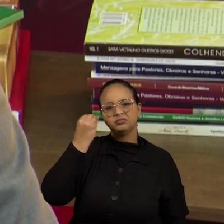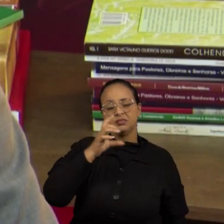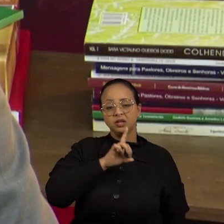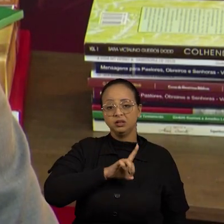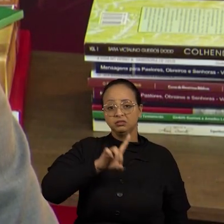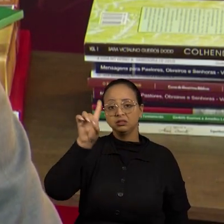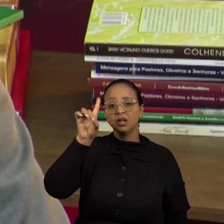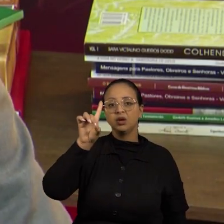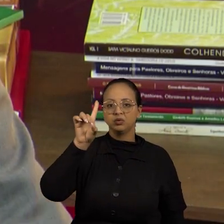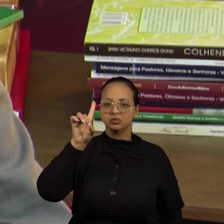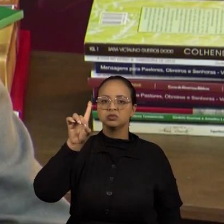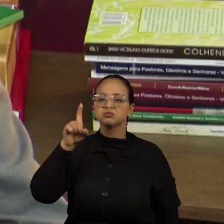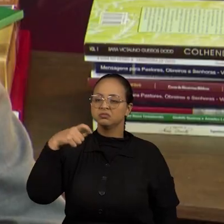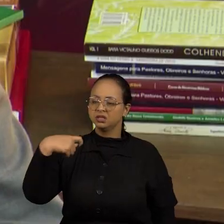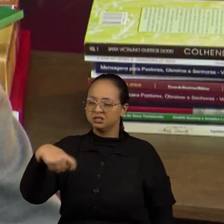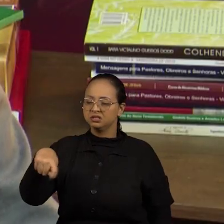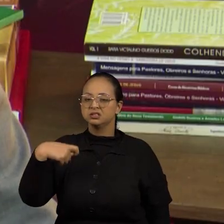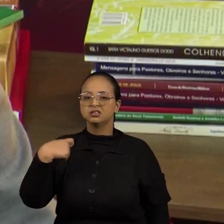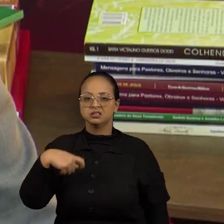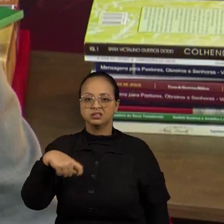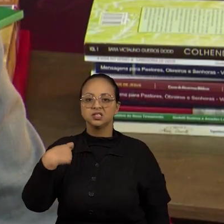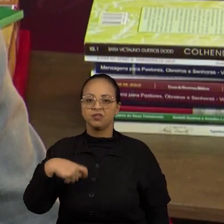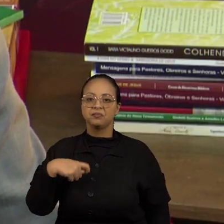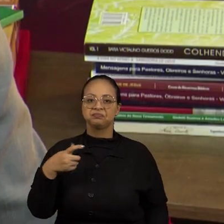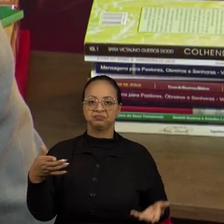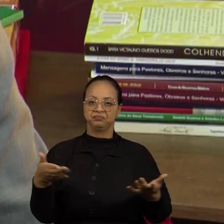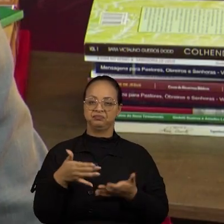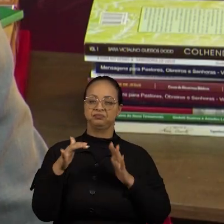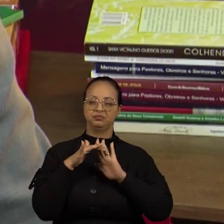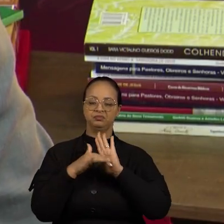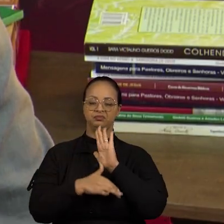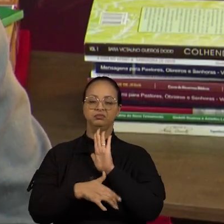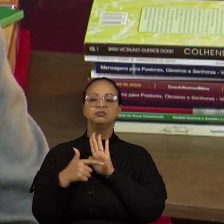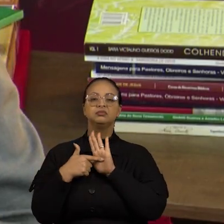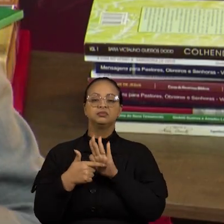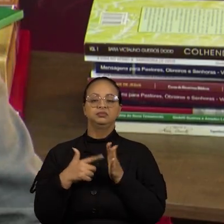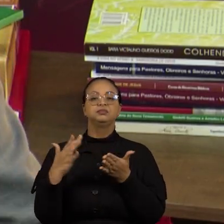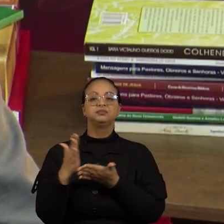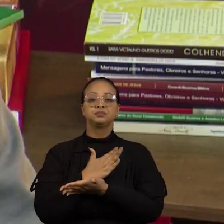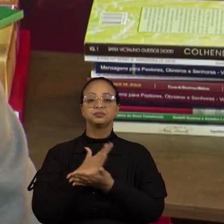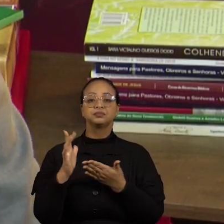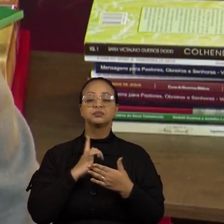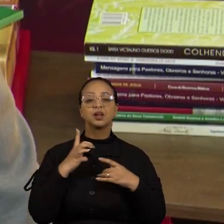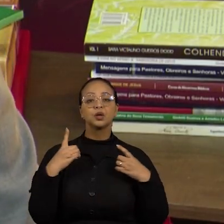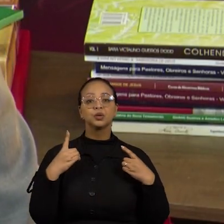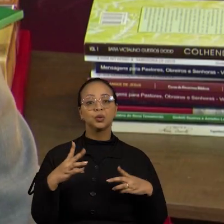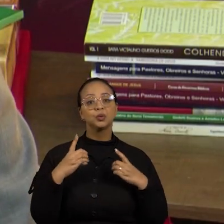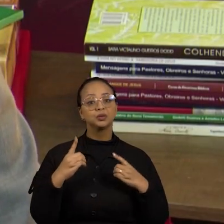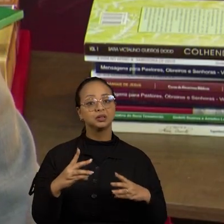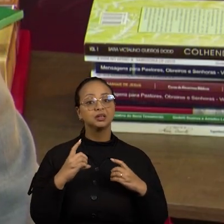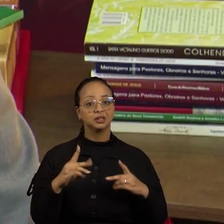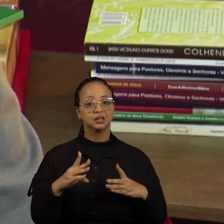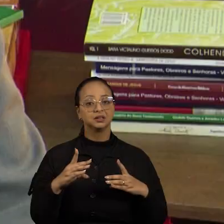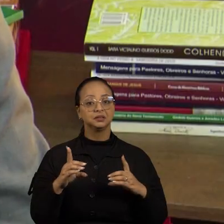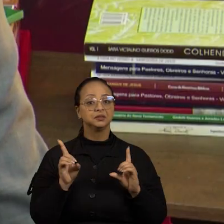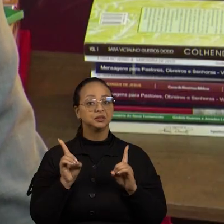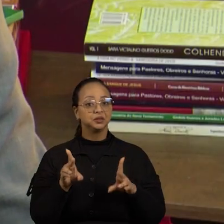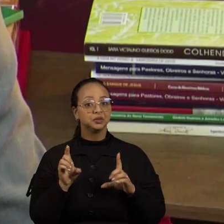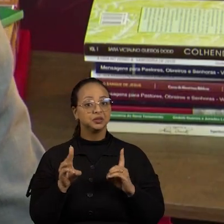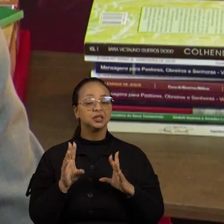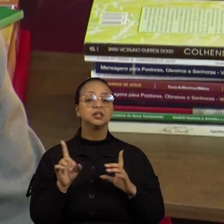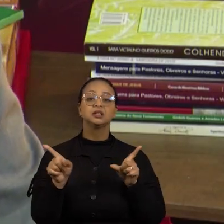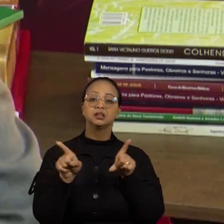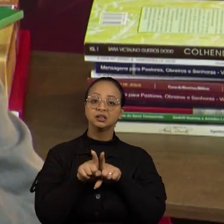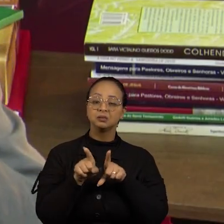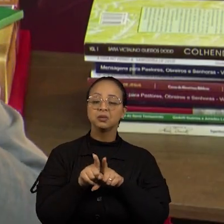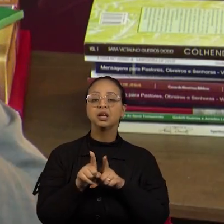a casa de Deus, né? Nós estamos nos nossos episódios aqui apresentando às vezes a doutrina, nós temos a nossa